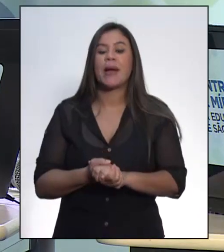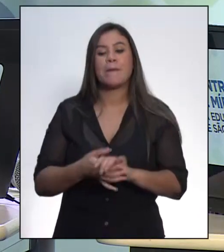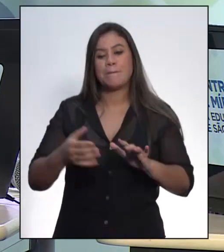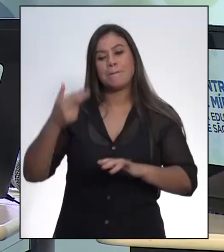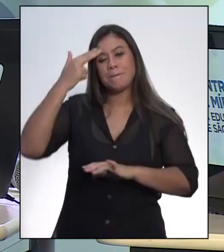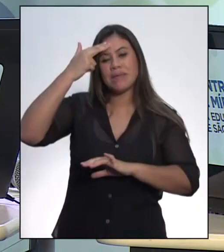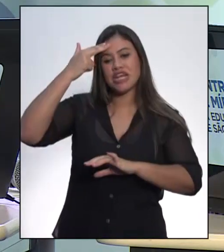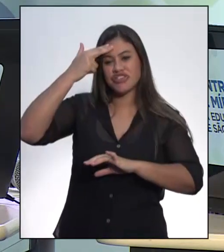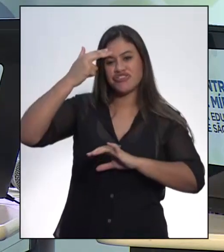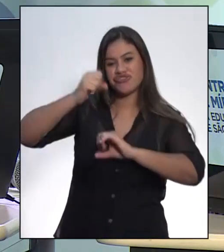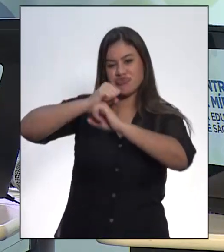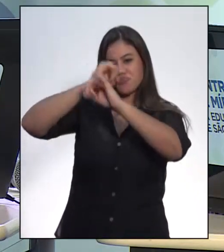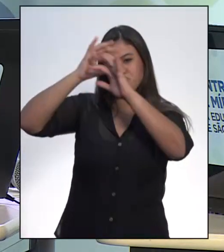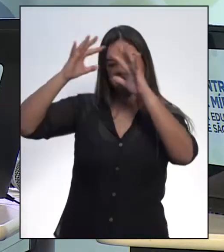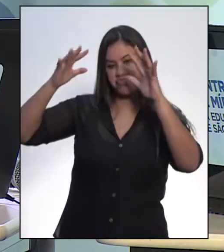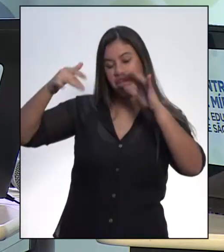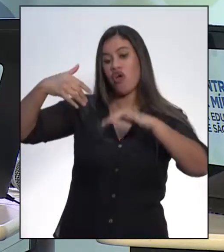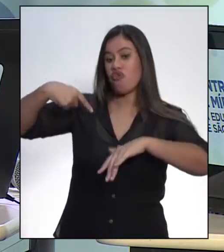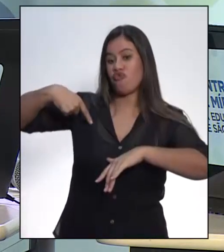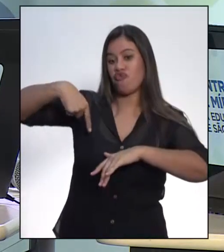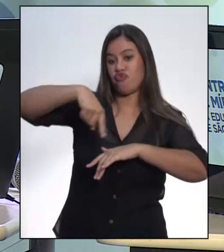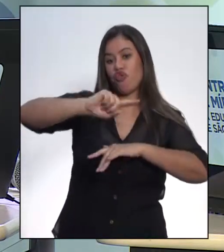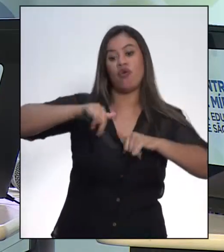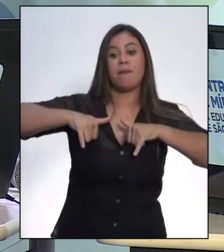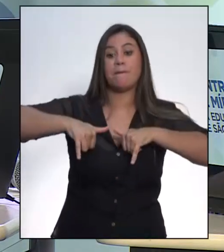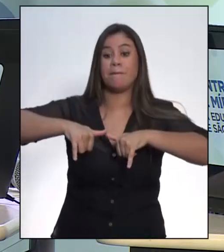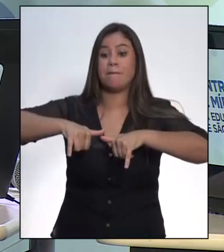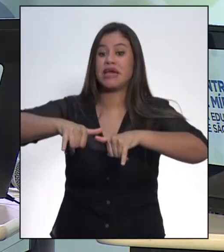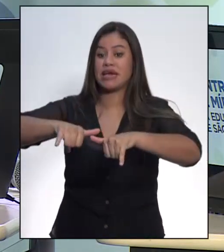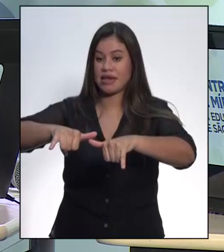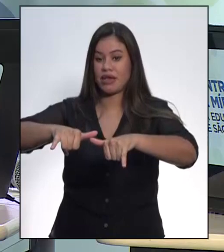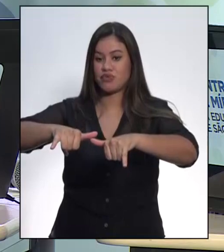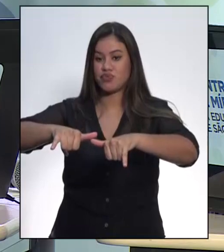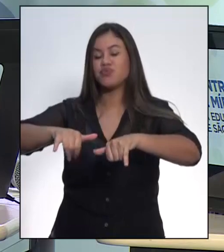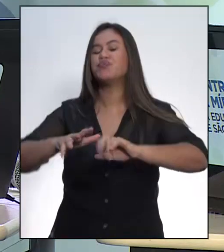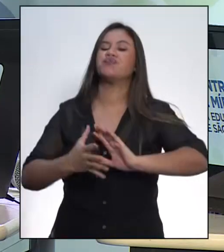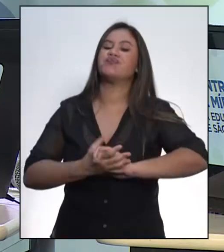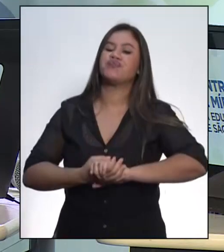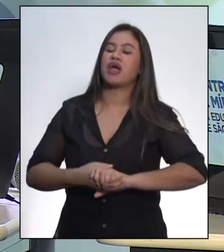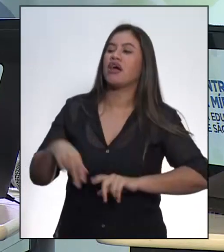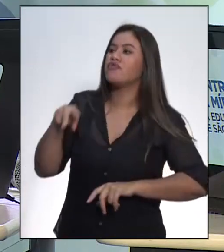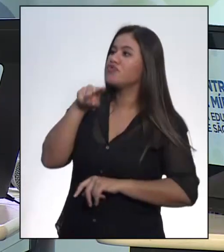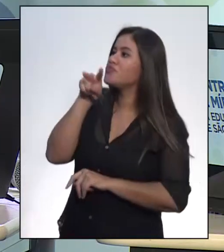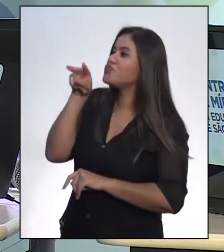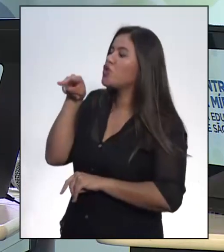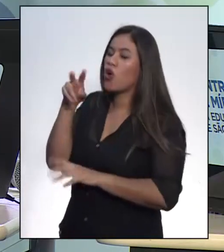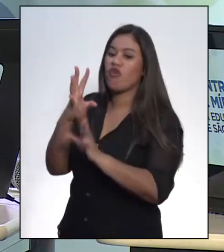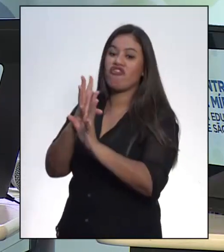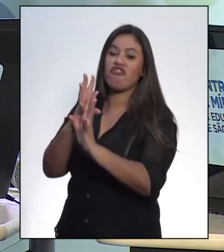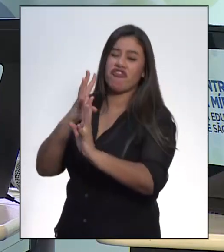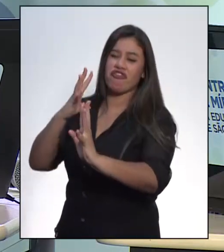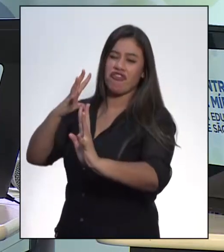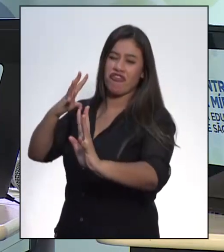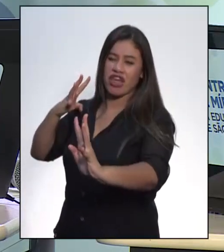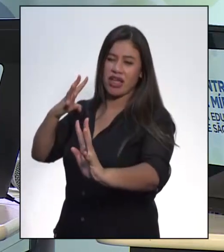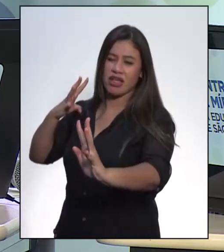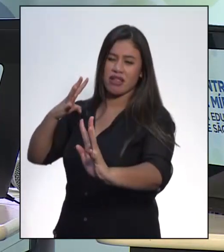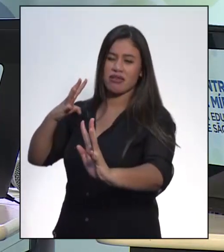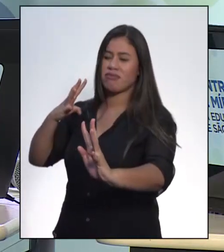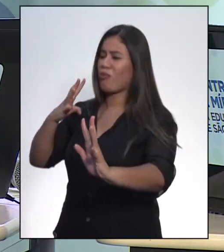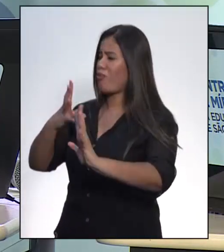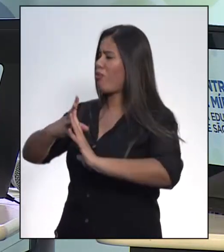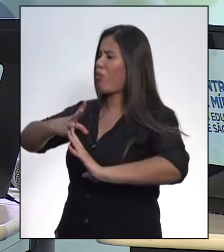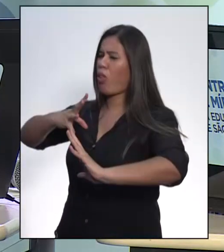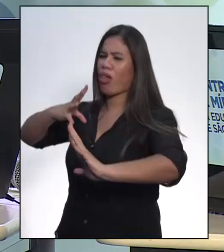no supermercado, agora não pode, mas imaginando antigamente, você chegou lá no supermercado. Você olha numa fila do caixa, a fila está